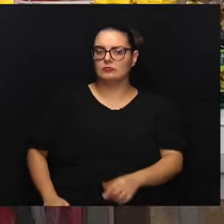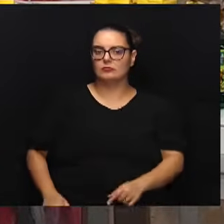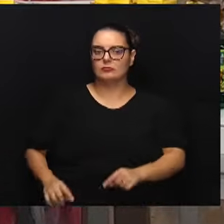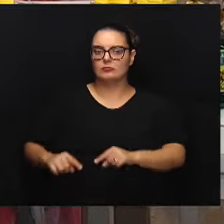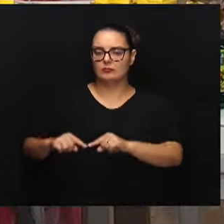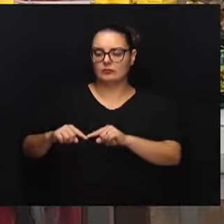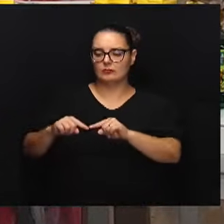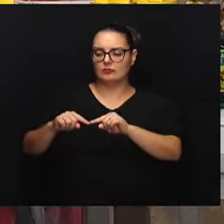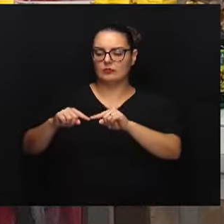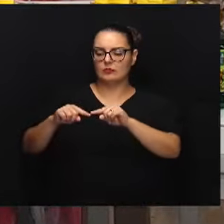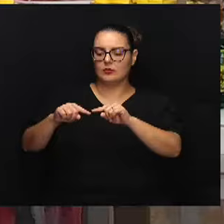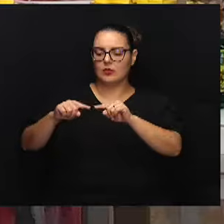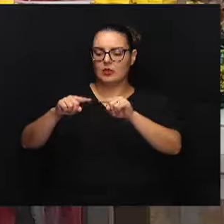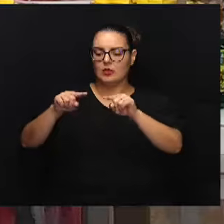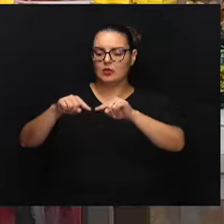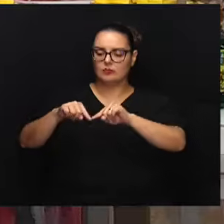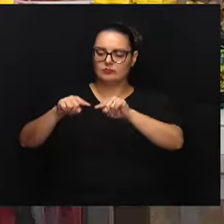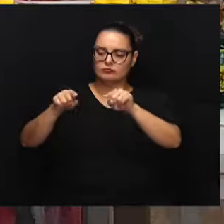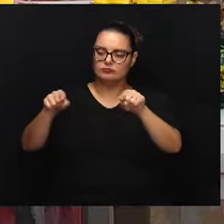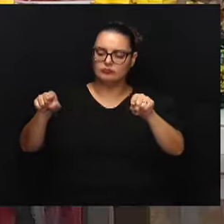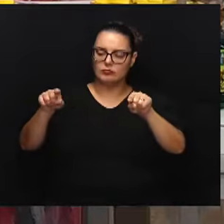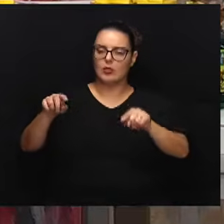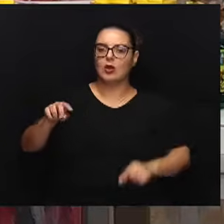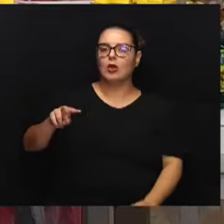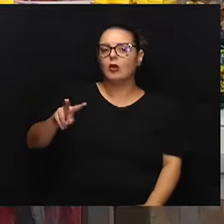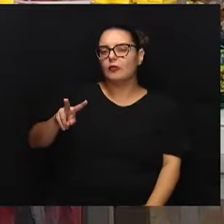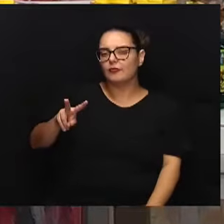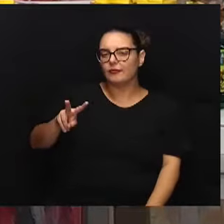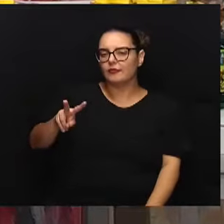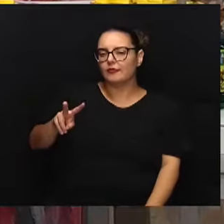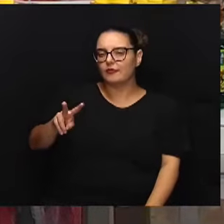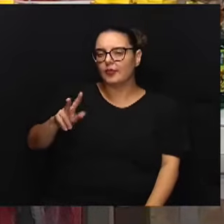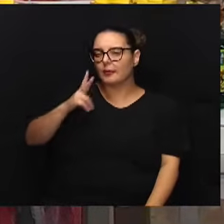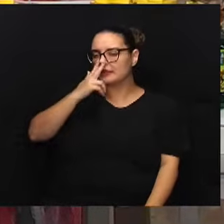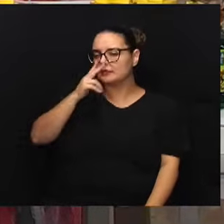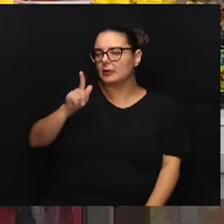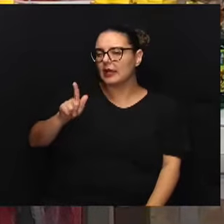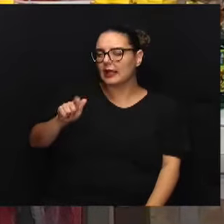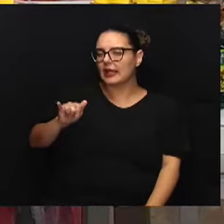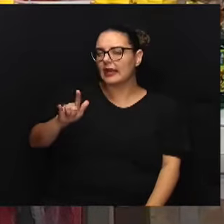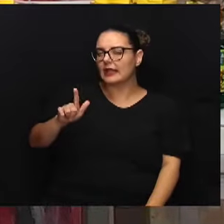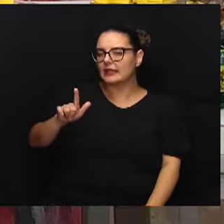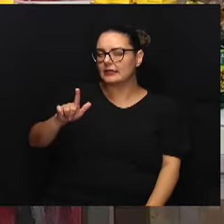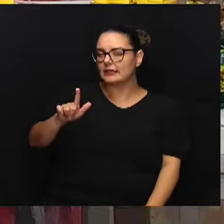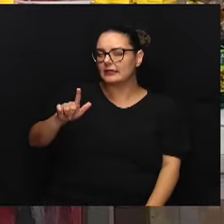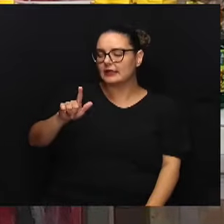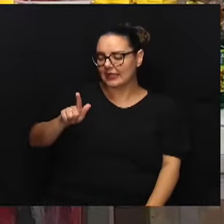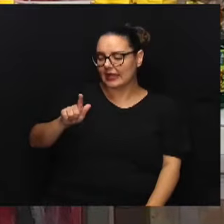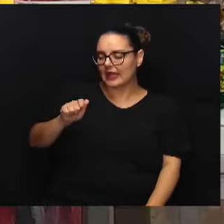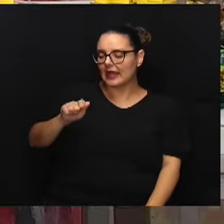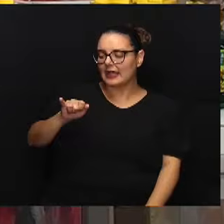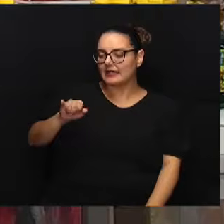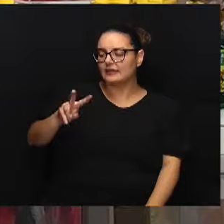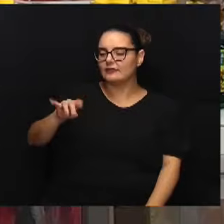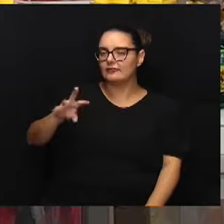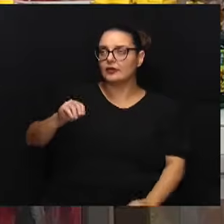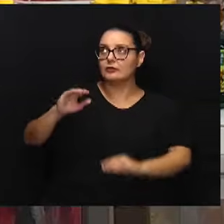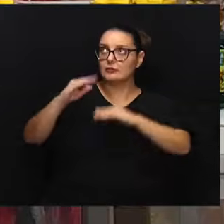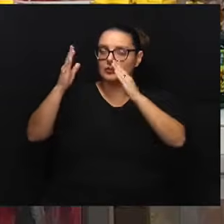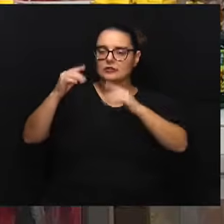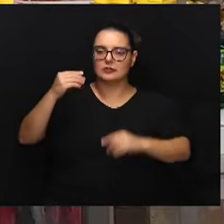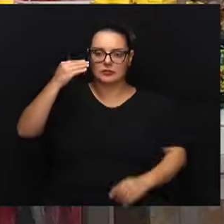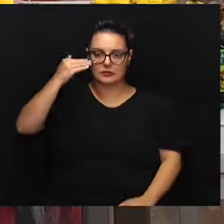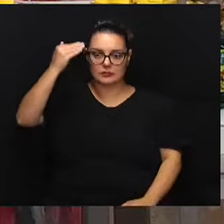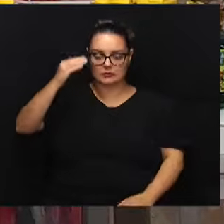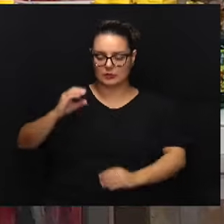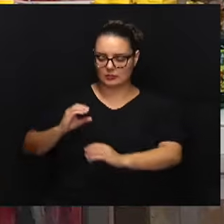V gaivota. Isso, ó. Em cima, na frente desse olho. Tudo certo? Tudo.